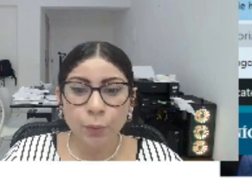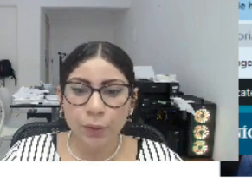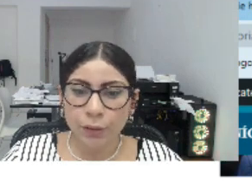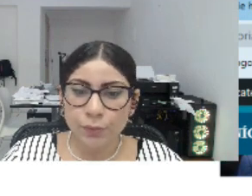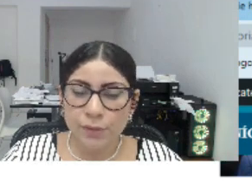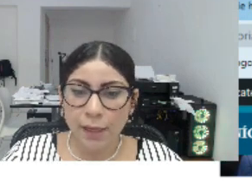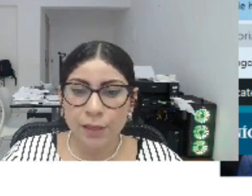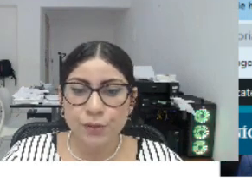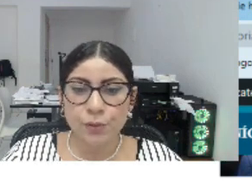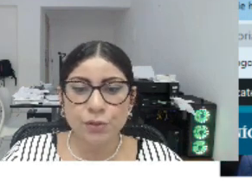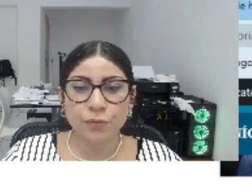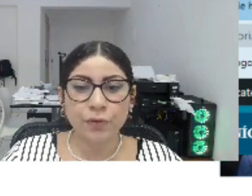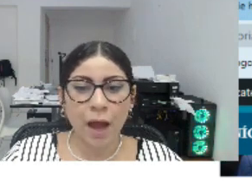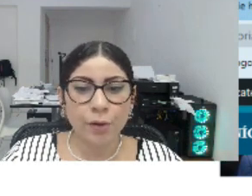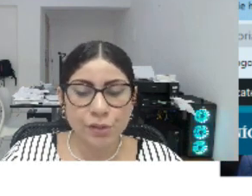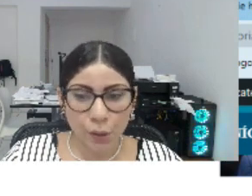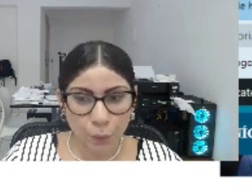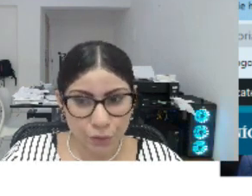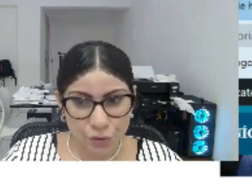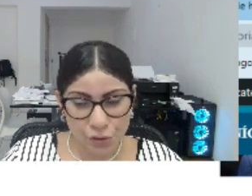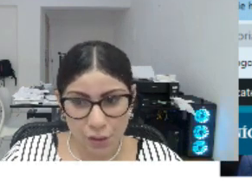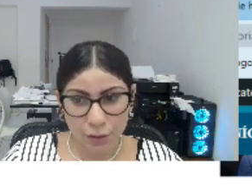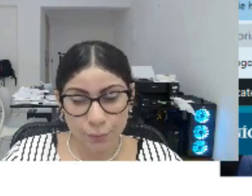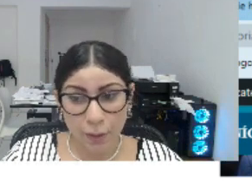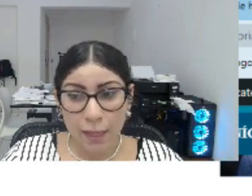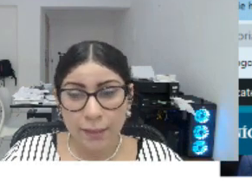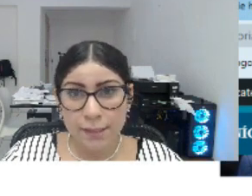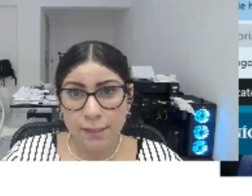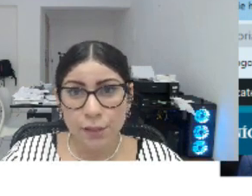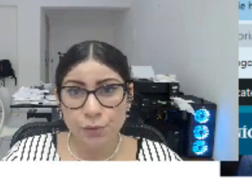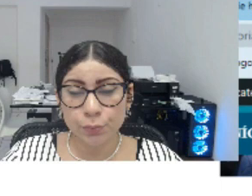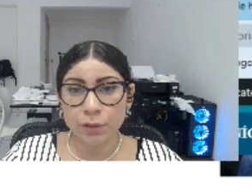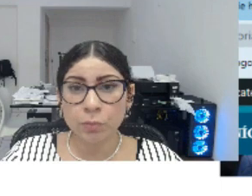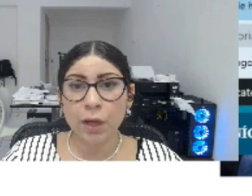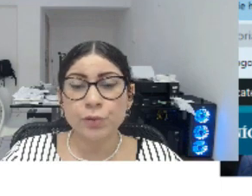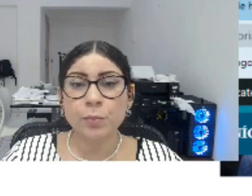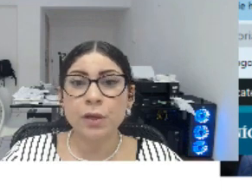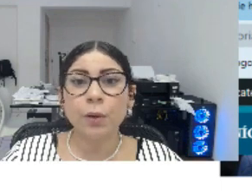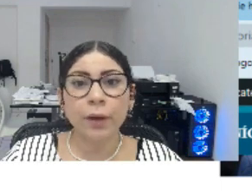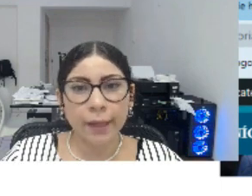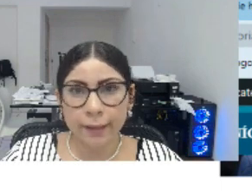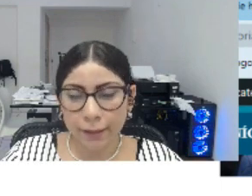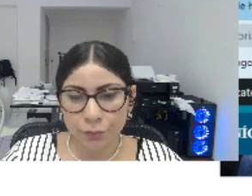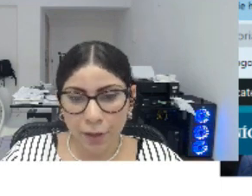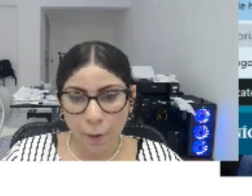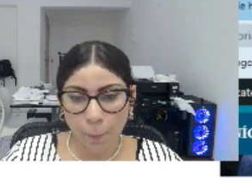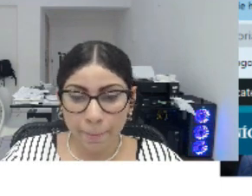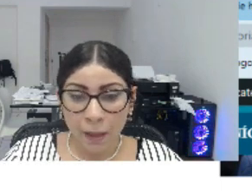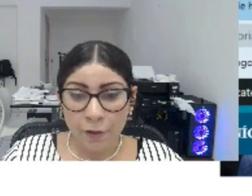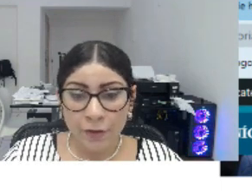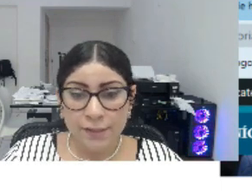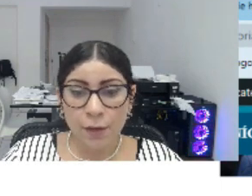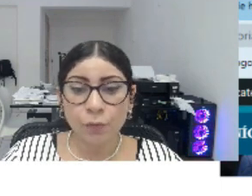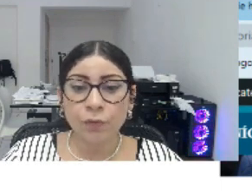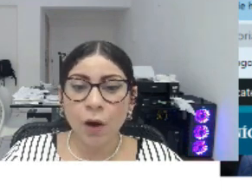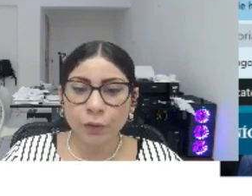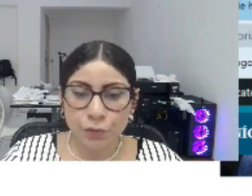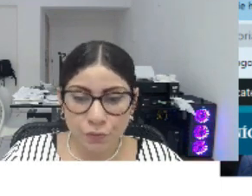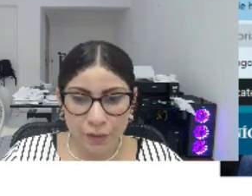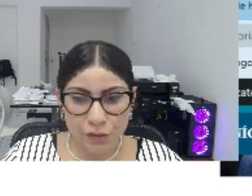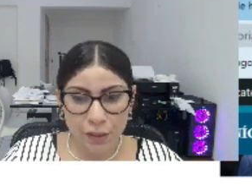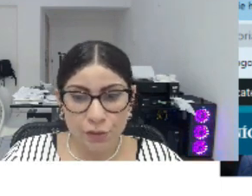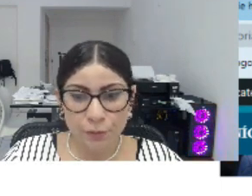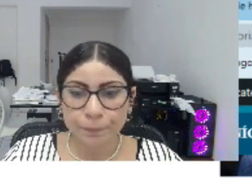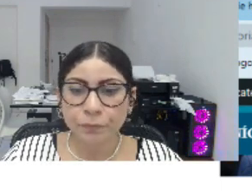ser incluídos em ações de fraude à cota de gênero, decide o Tribunal Superior Eleitoral. Venceu o